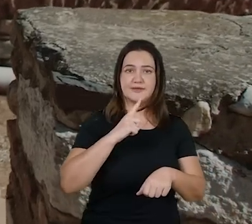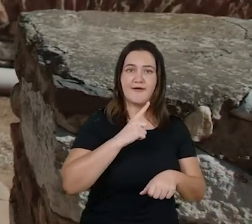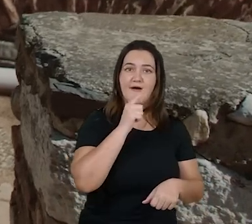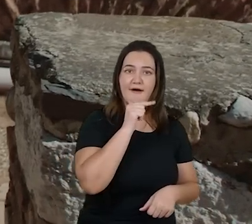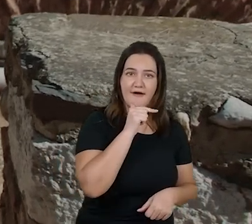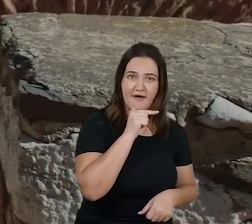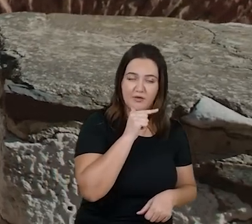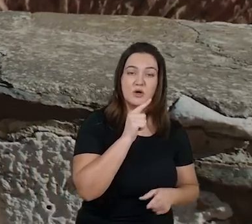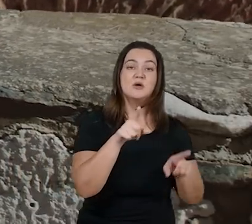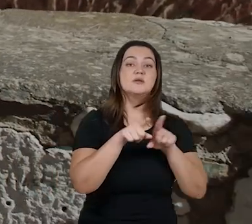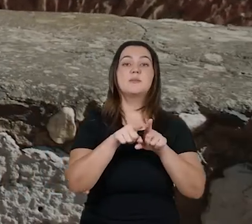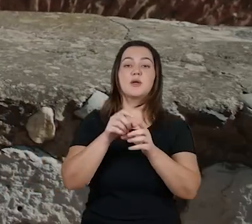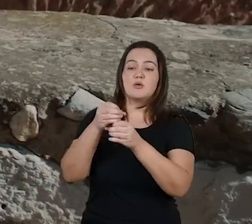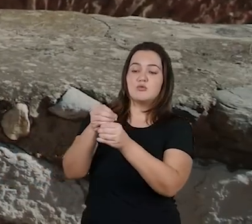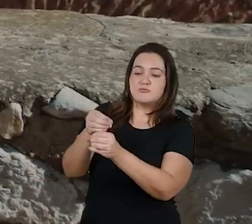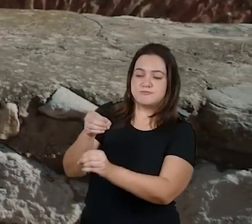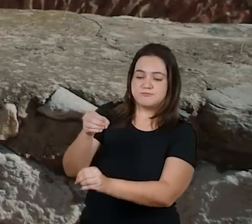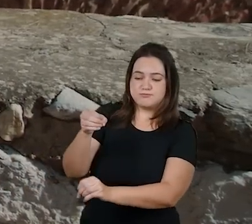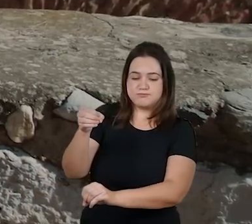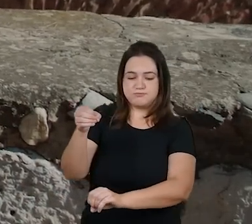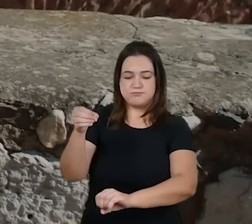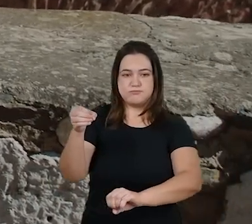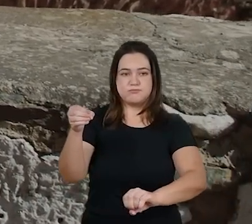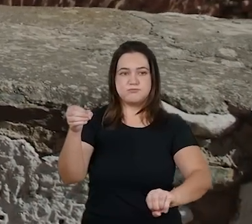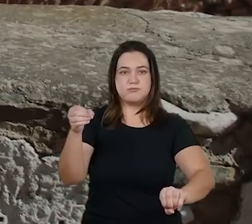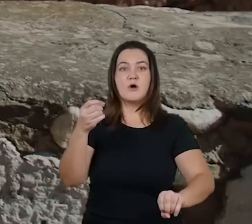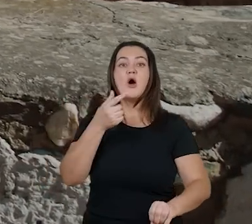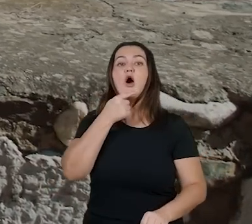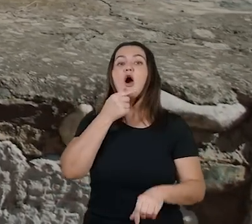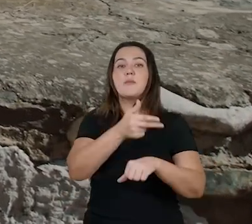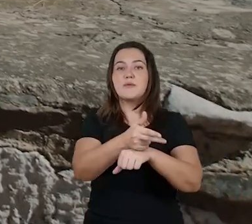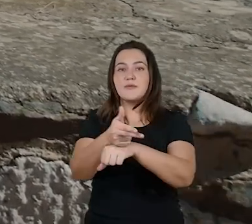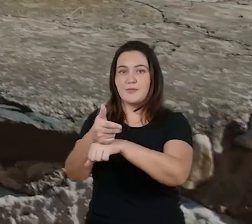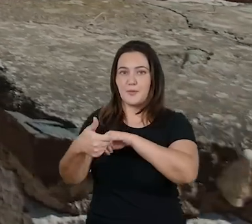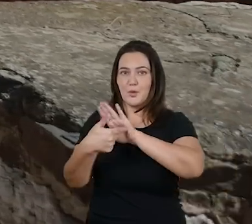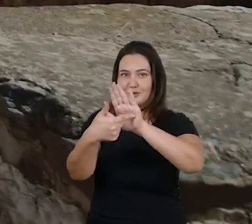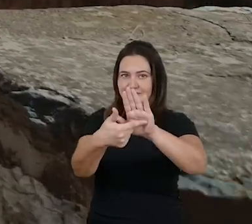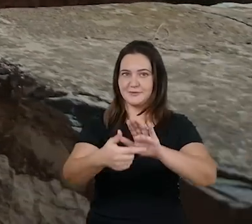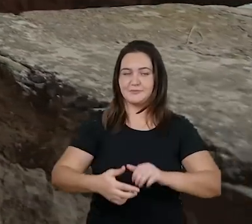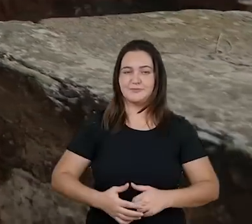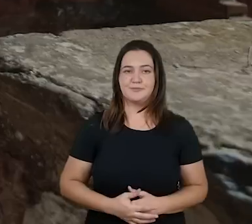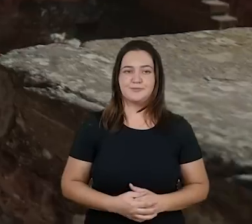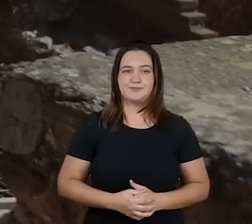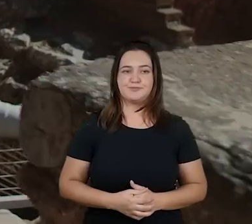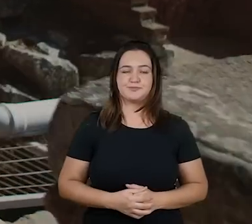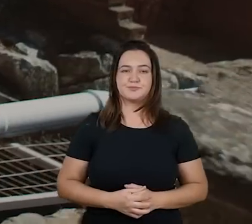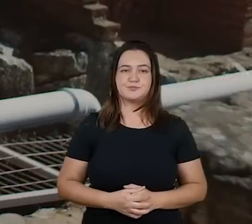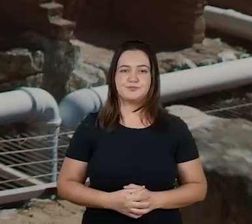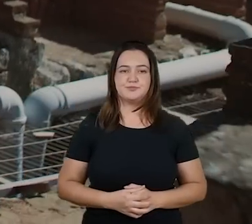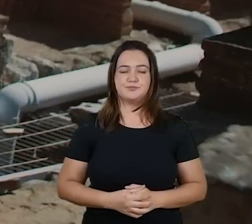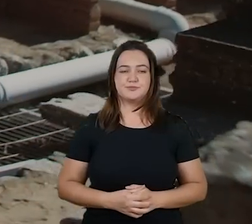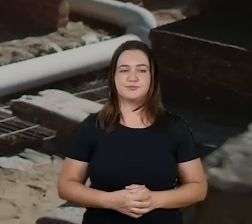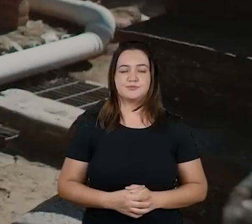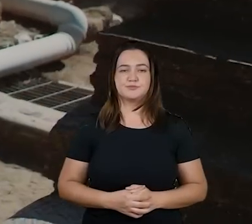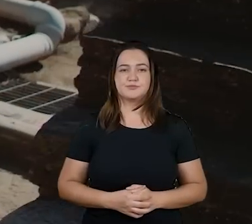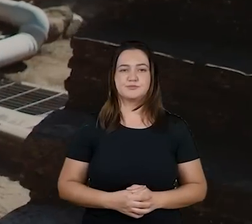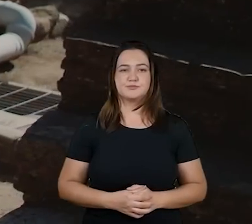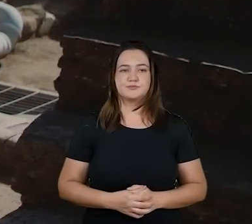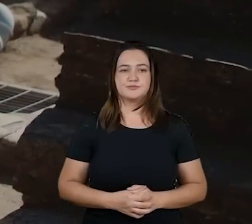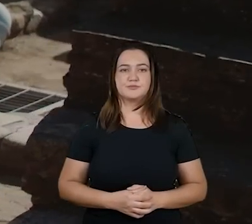E a tubulação também descia, o Vassian vai vir aqui para mostrar para vocês, para alimentar toda